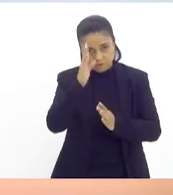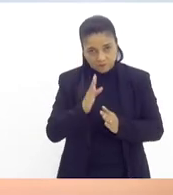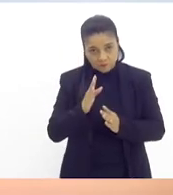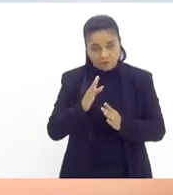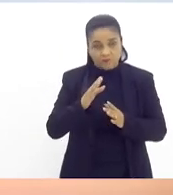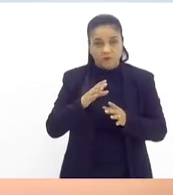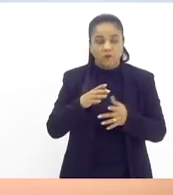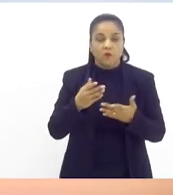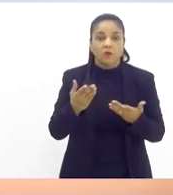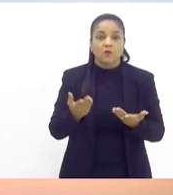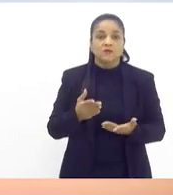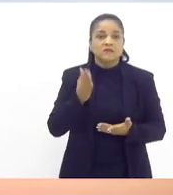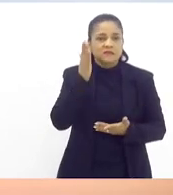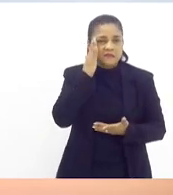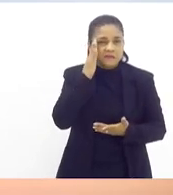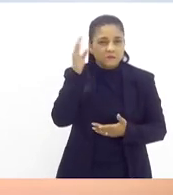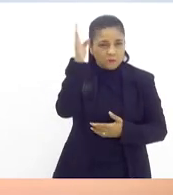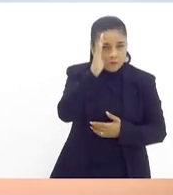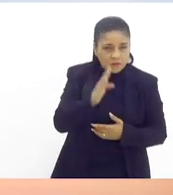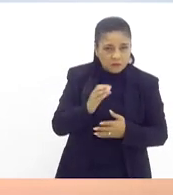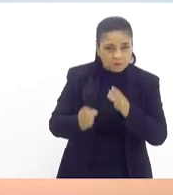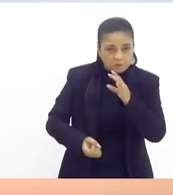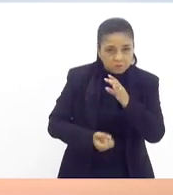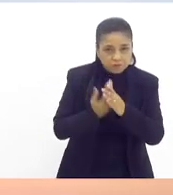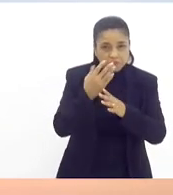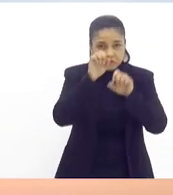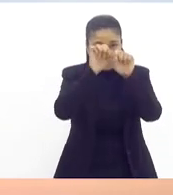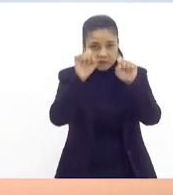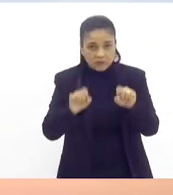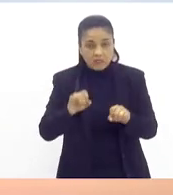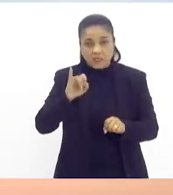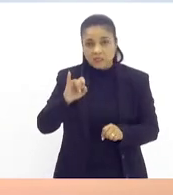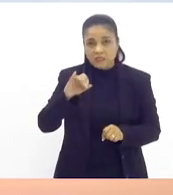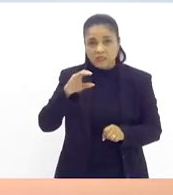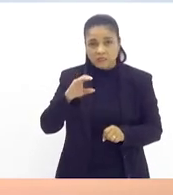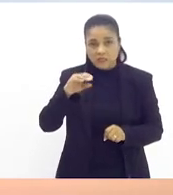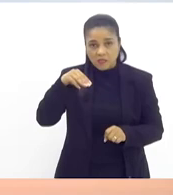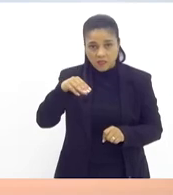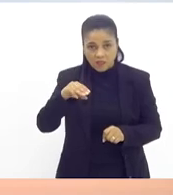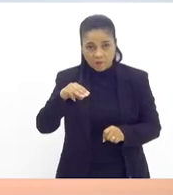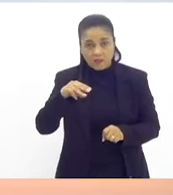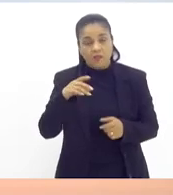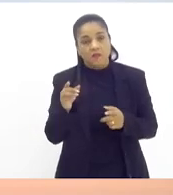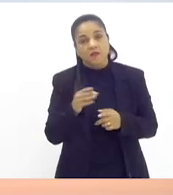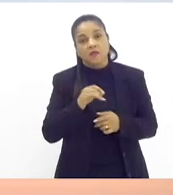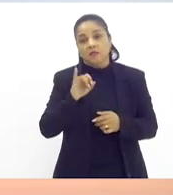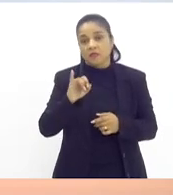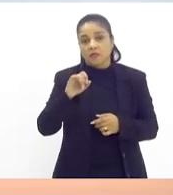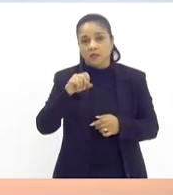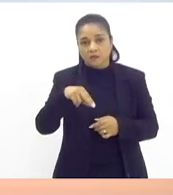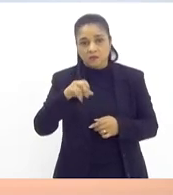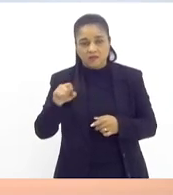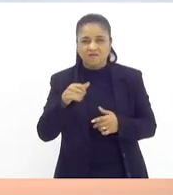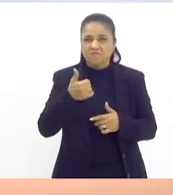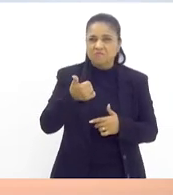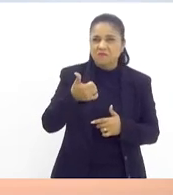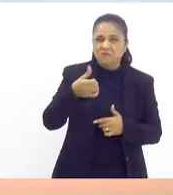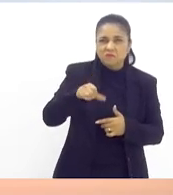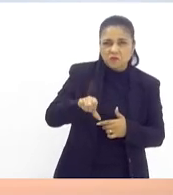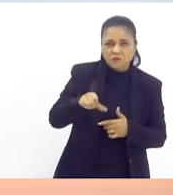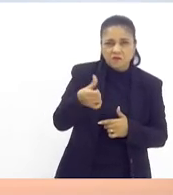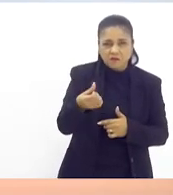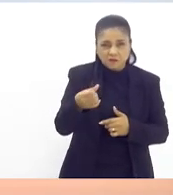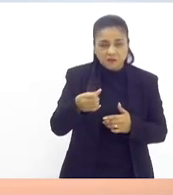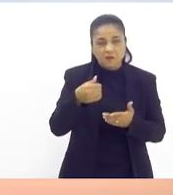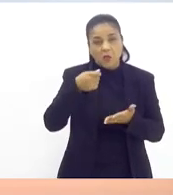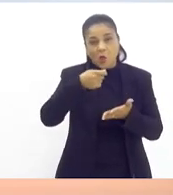se você sabe, o Brasil criou o seu sistema atual com o ICM e o ISS em meados da década de 60, começou a ser cobrado no início de